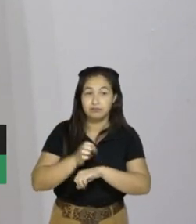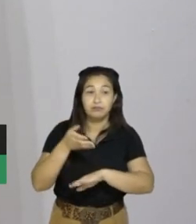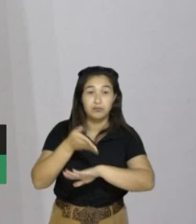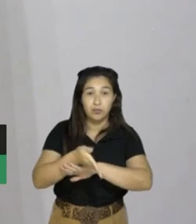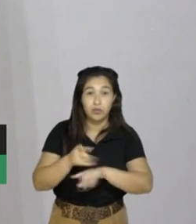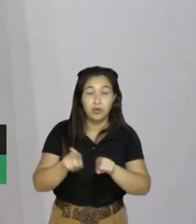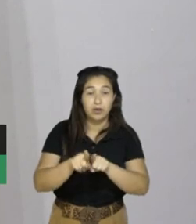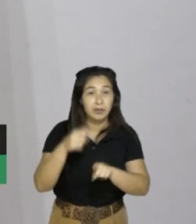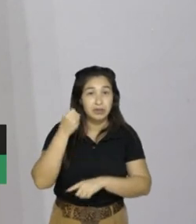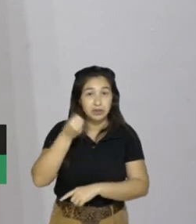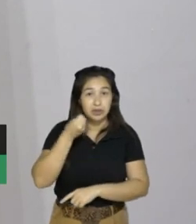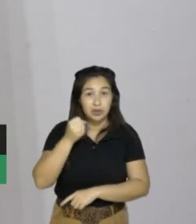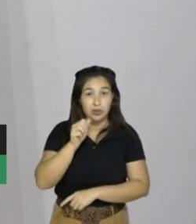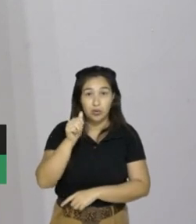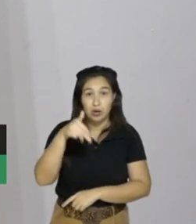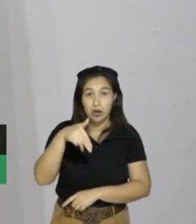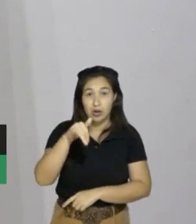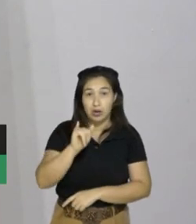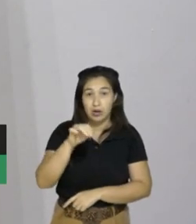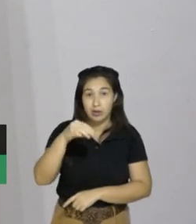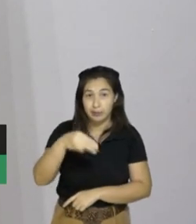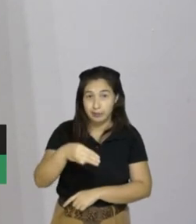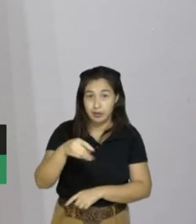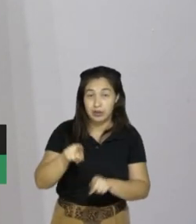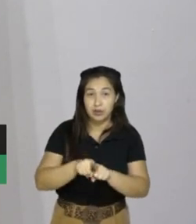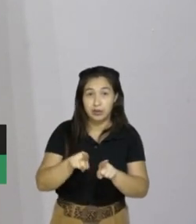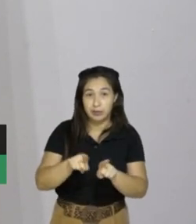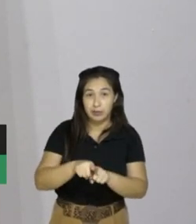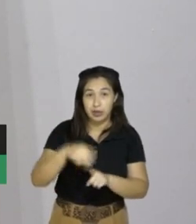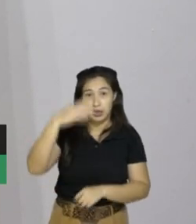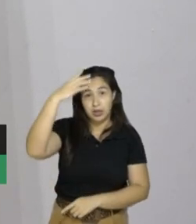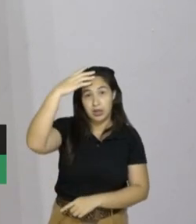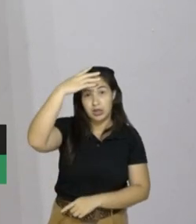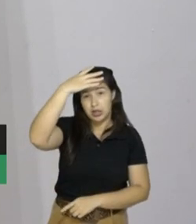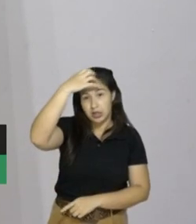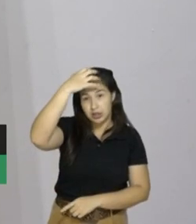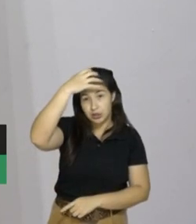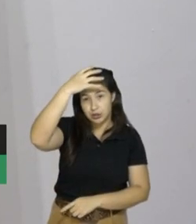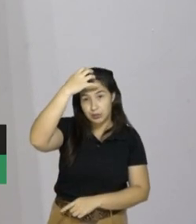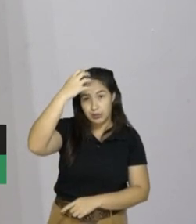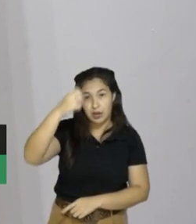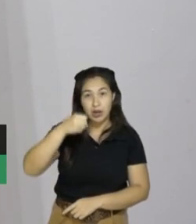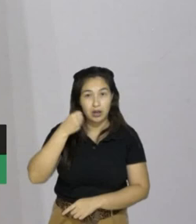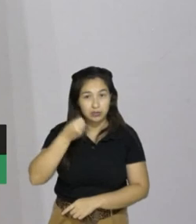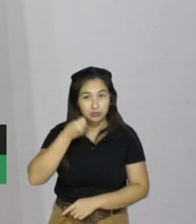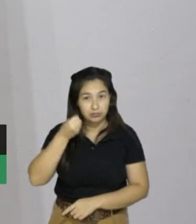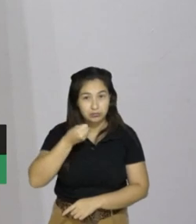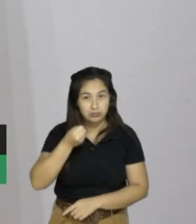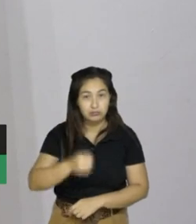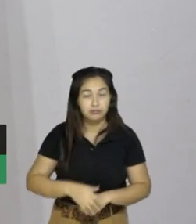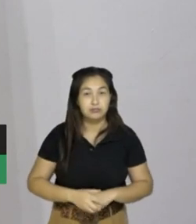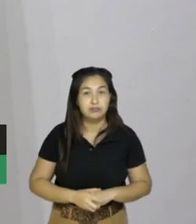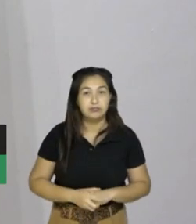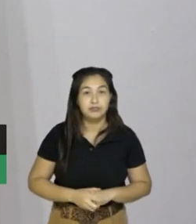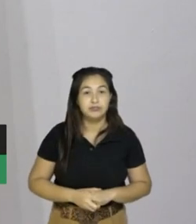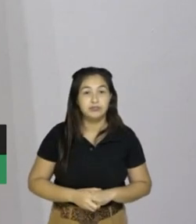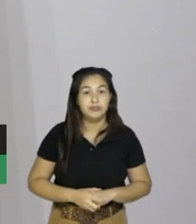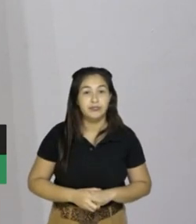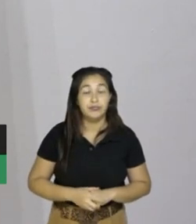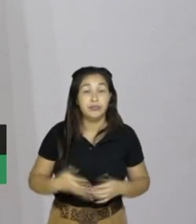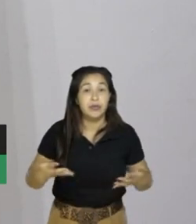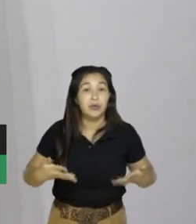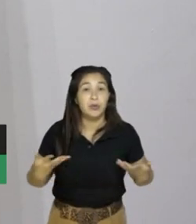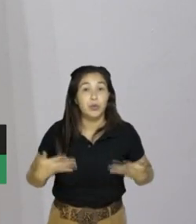mim deputado federal Ismael entre outros justamente para comemorar